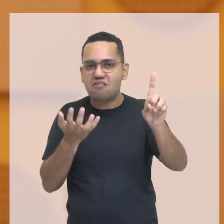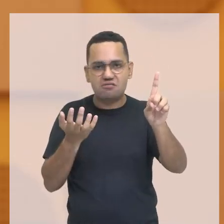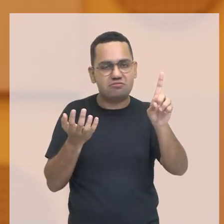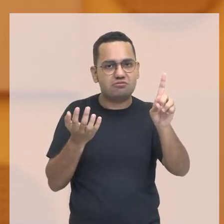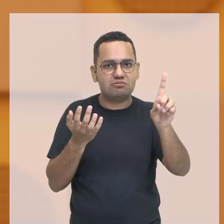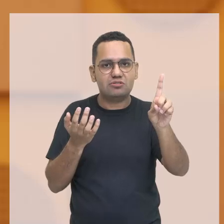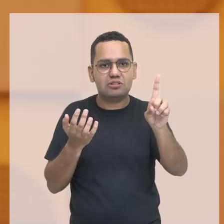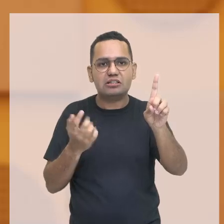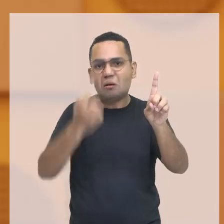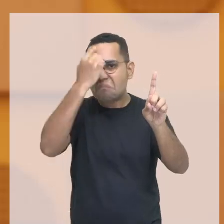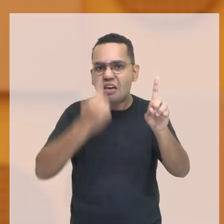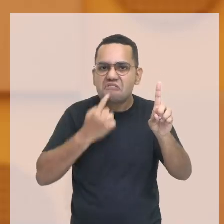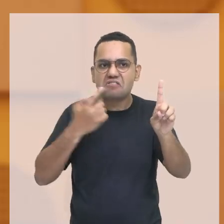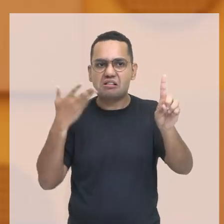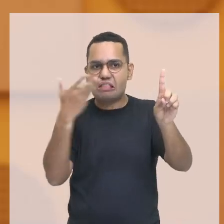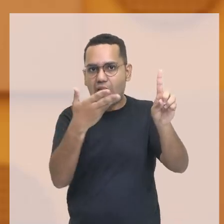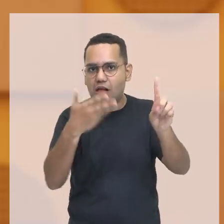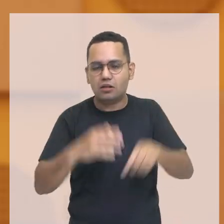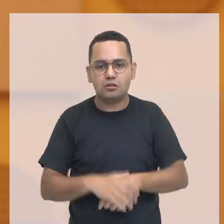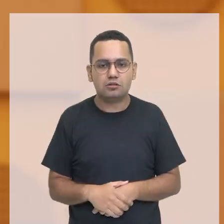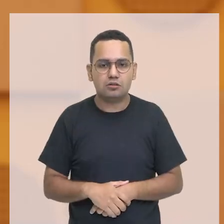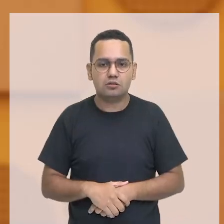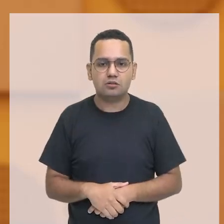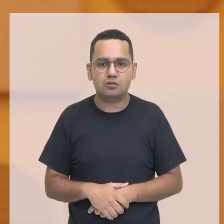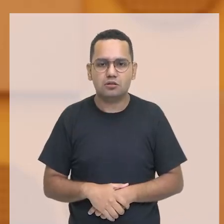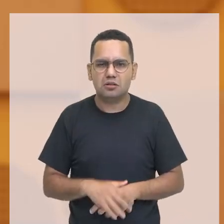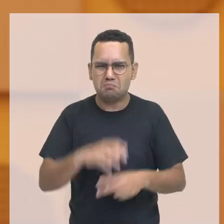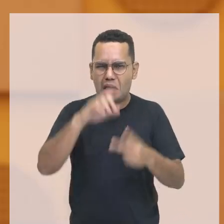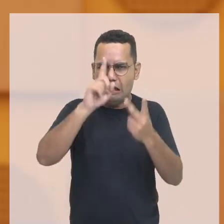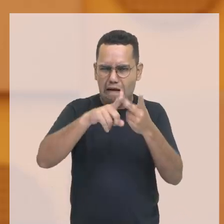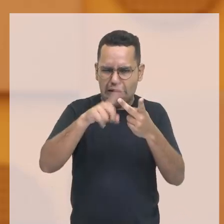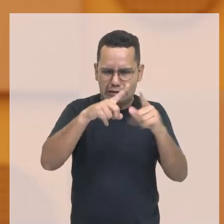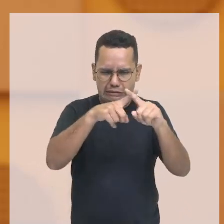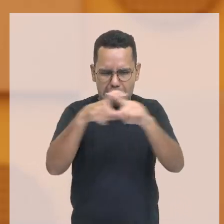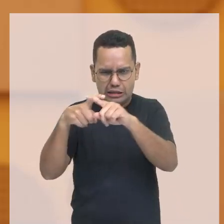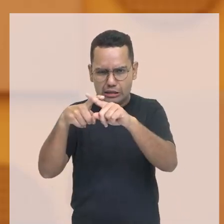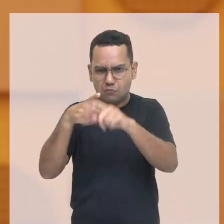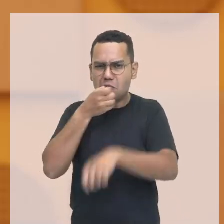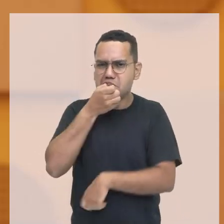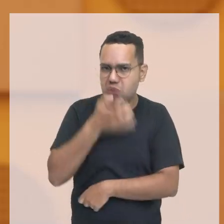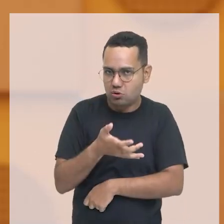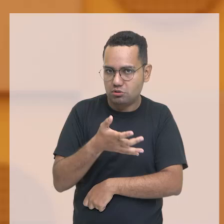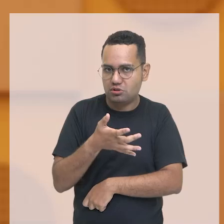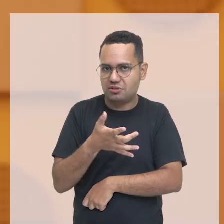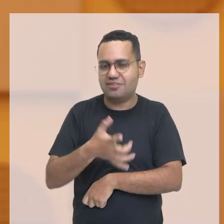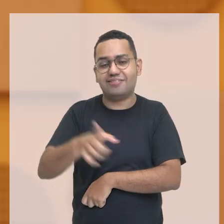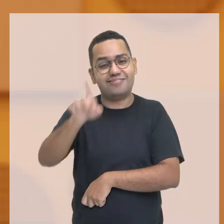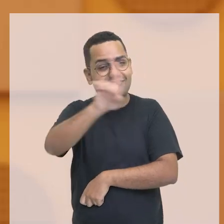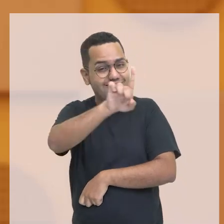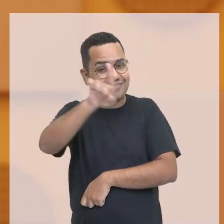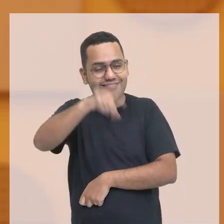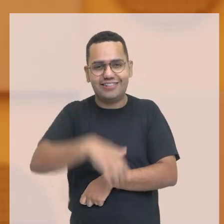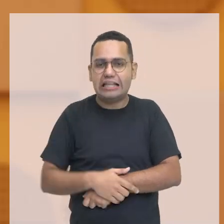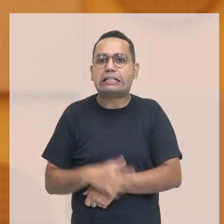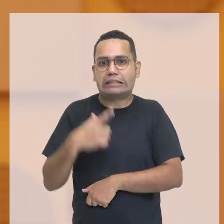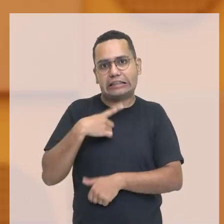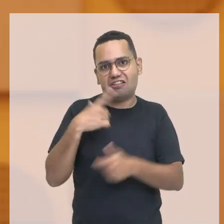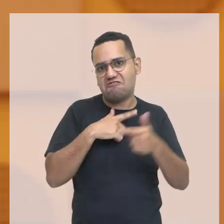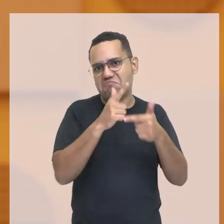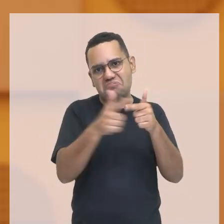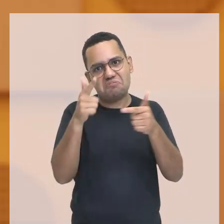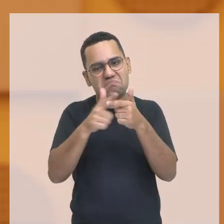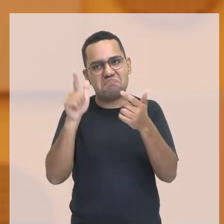nazismo. Mas nós sabemos que o nazismo ele não foi um mar de rosas. Houve muitas atrocidades, houve torturas, houve